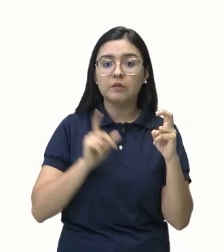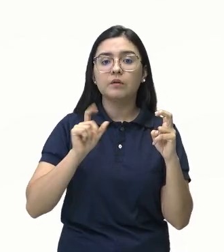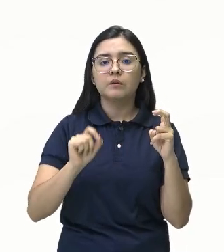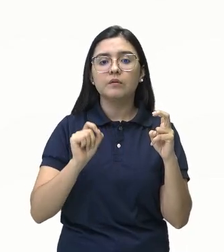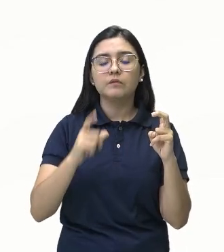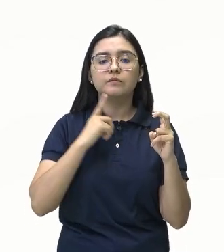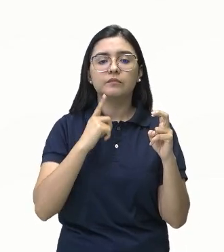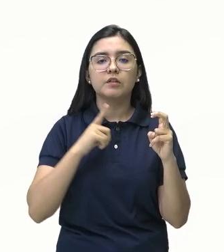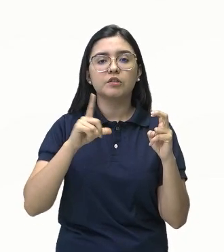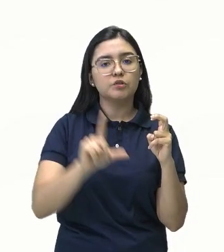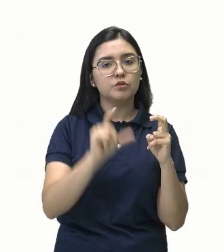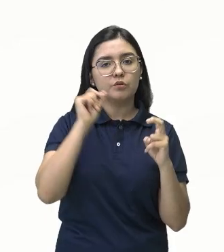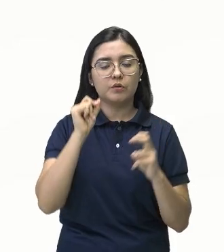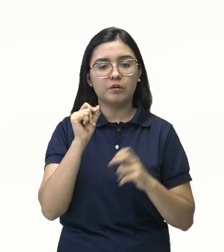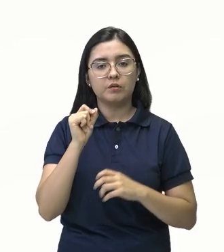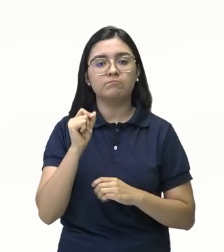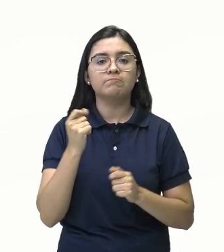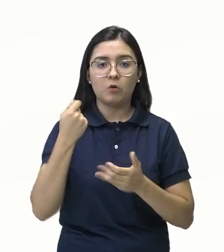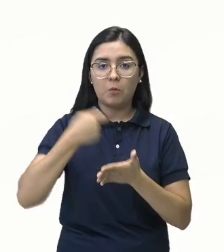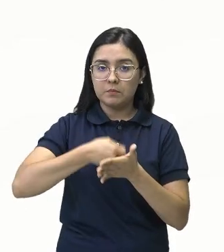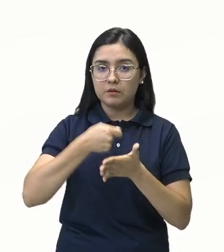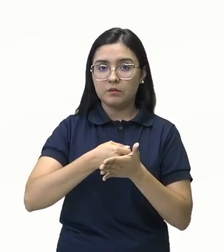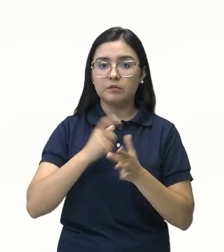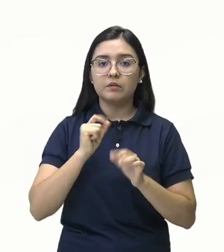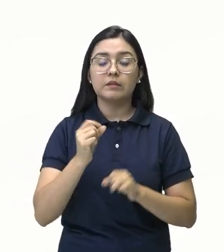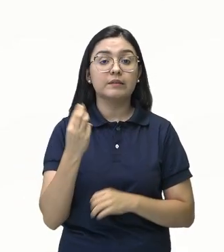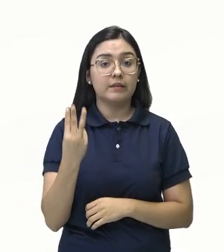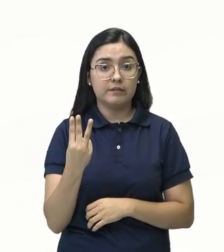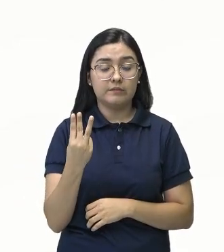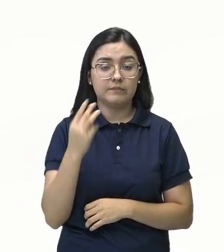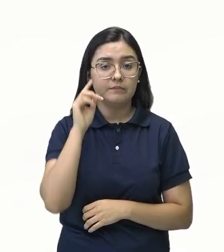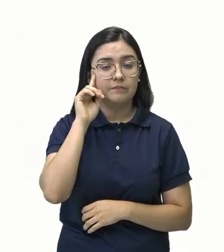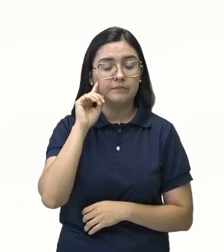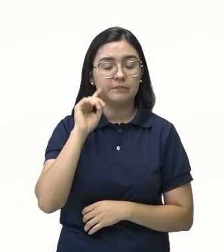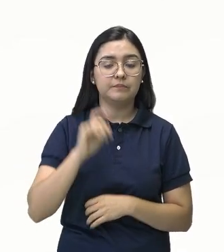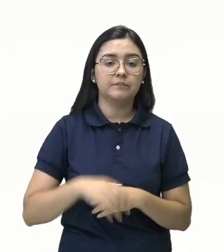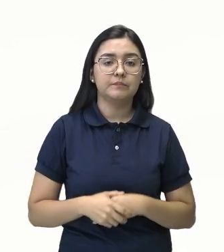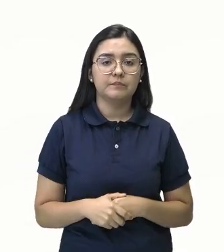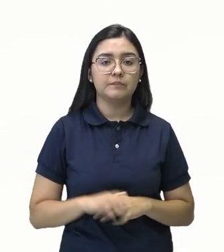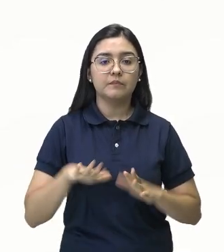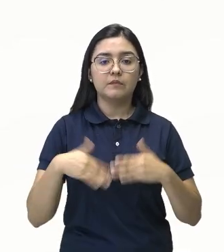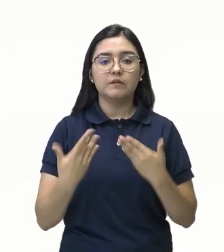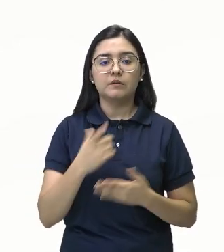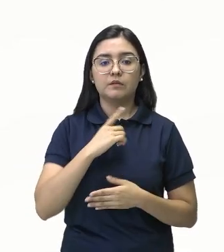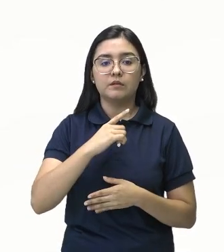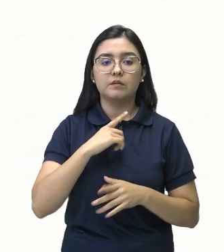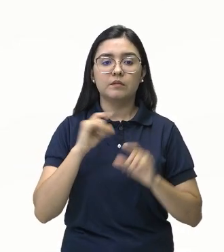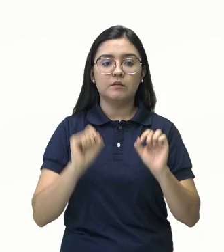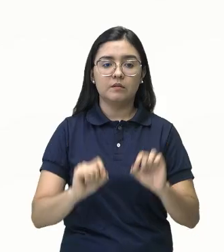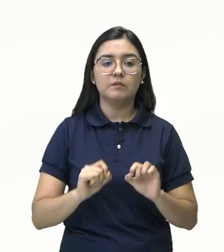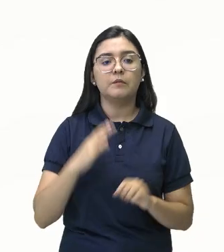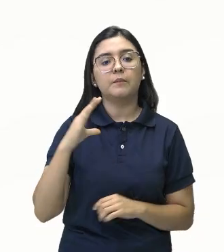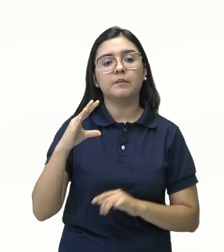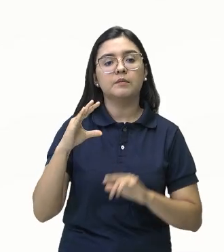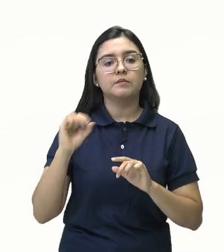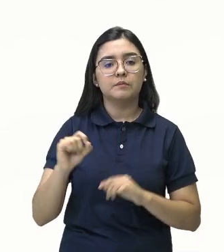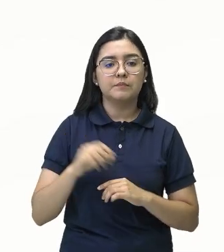vou ter que selecionar obrigatoriamente 3. Tá? Então, eu tenho uma combinação